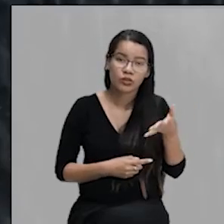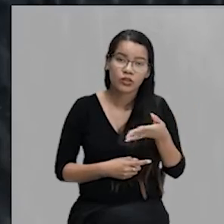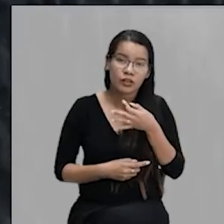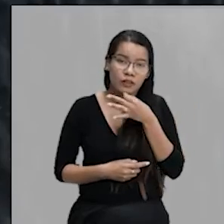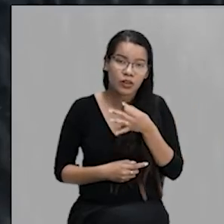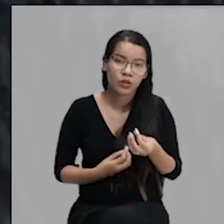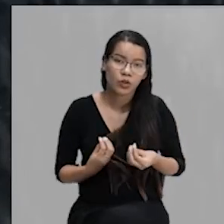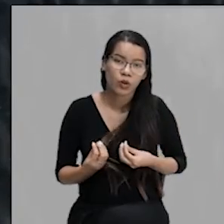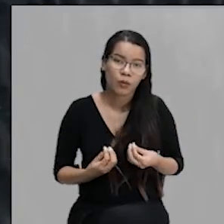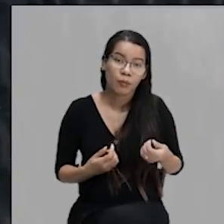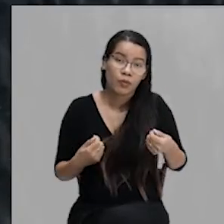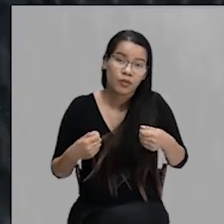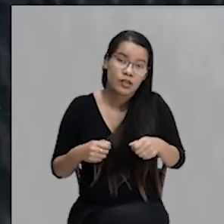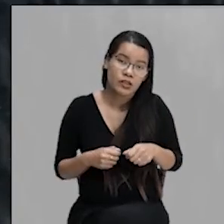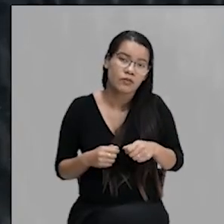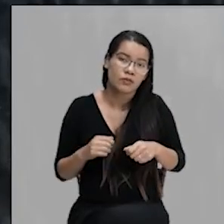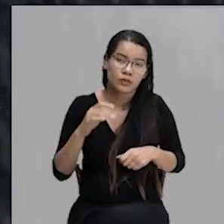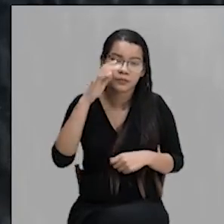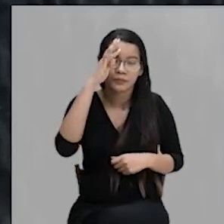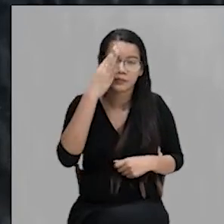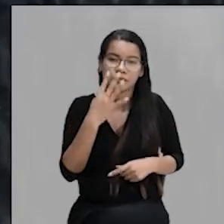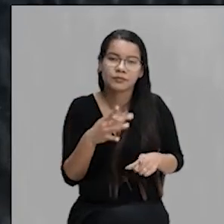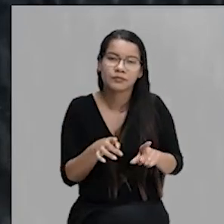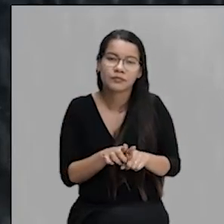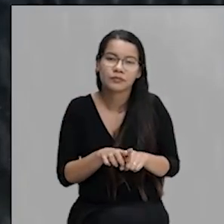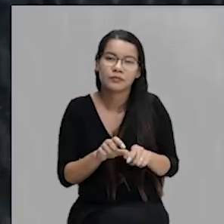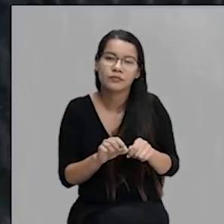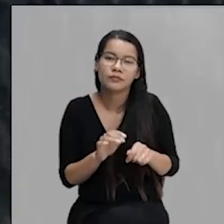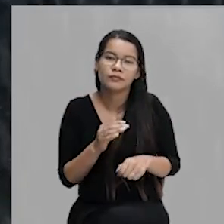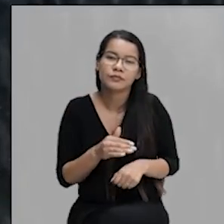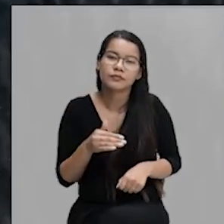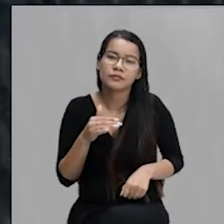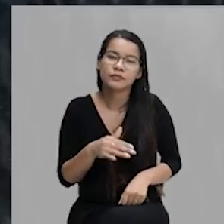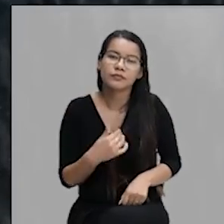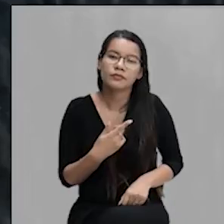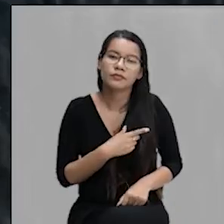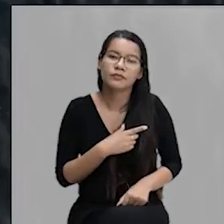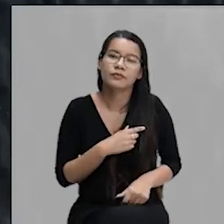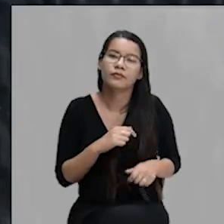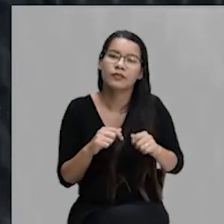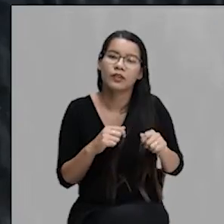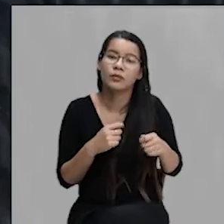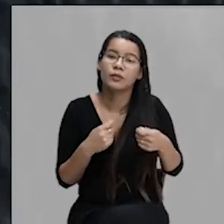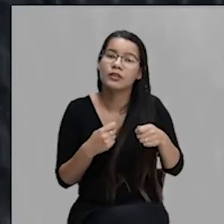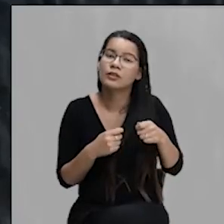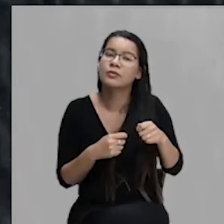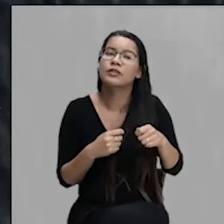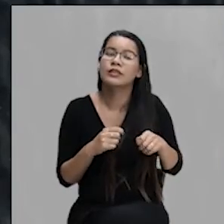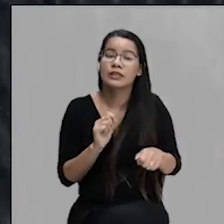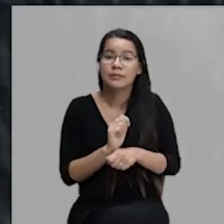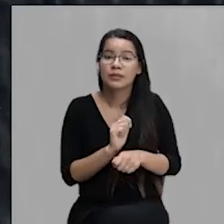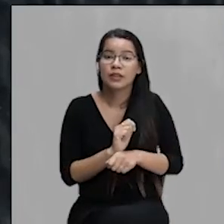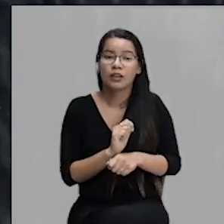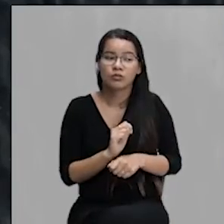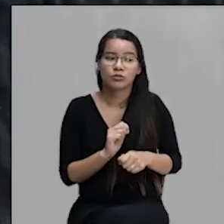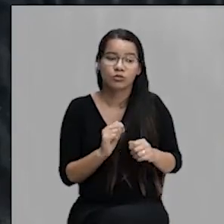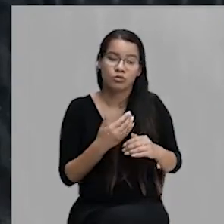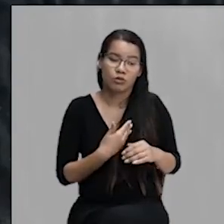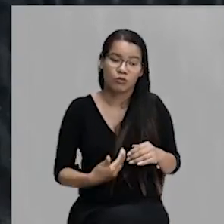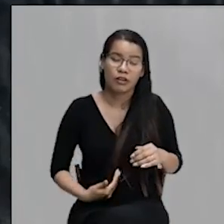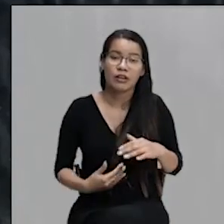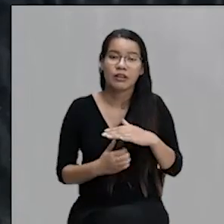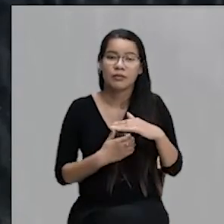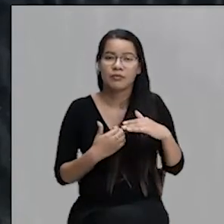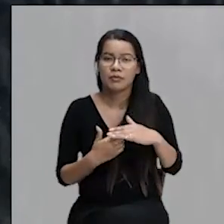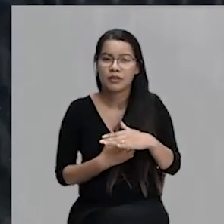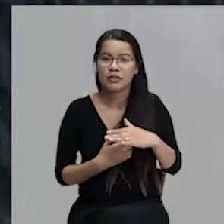possível solução, também faz parte da nossa atitude. É algo que a gente deve esperar dos governos, das empresas, dos órgãos